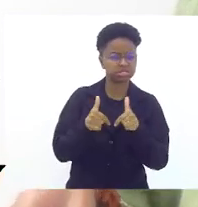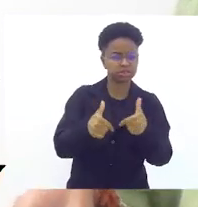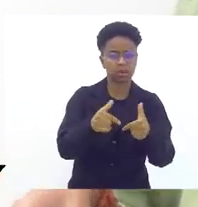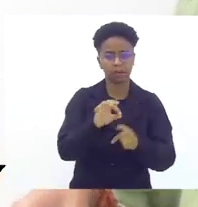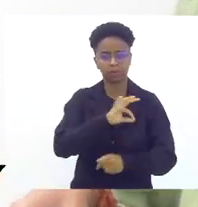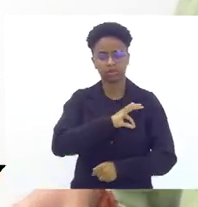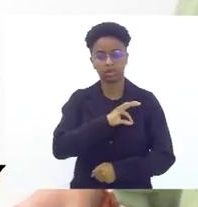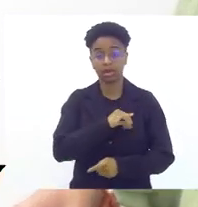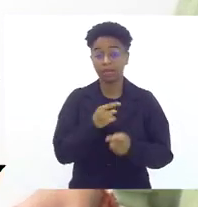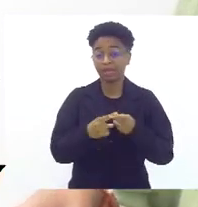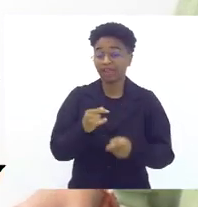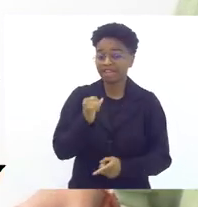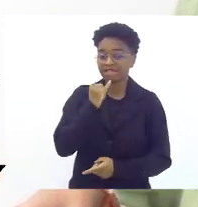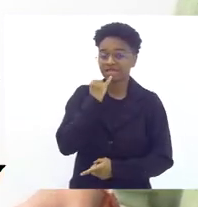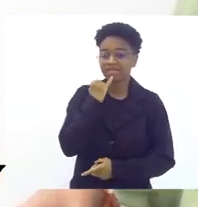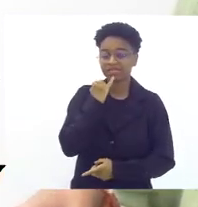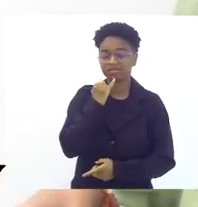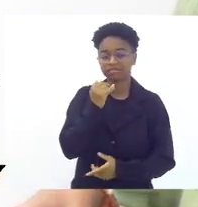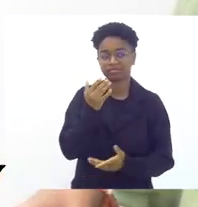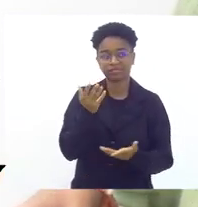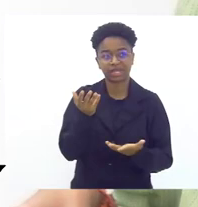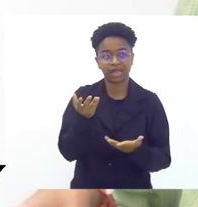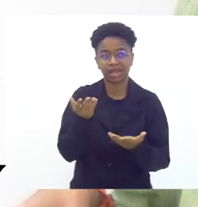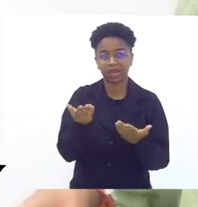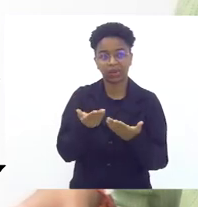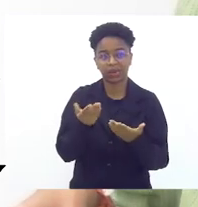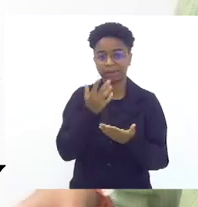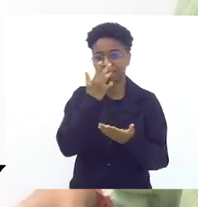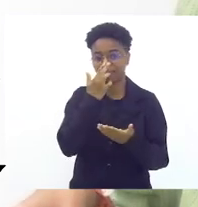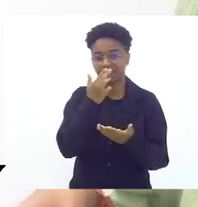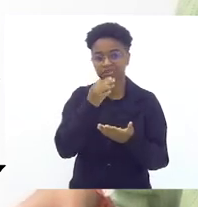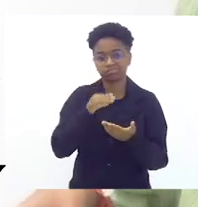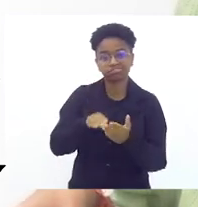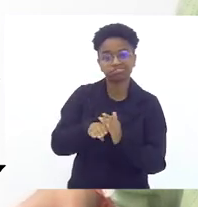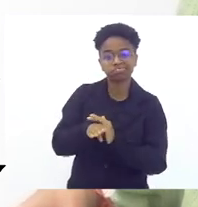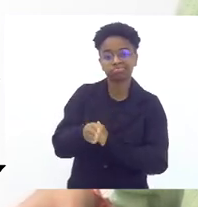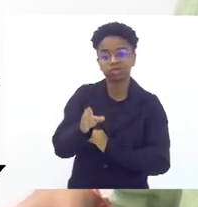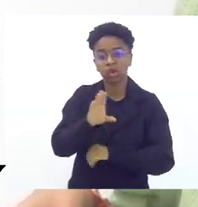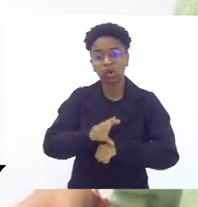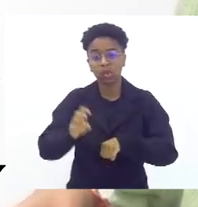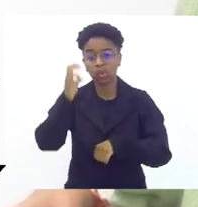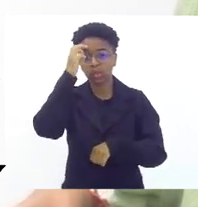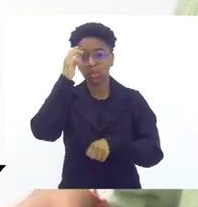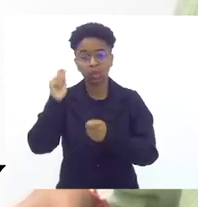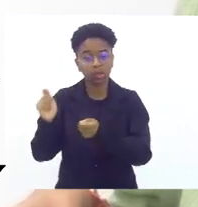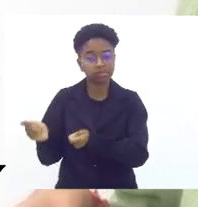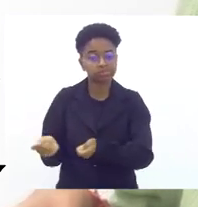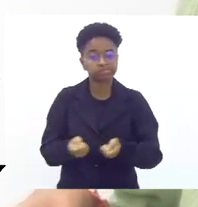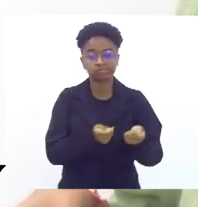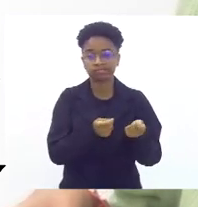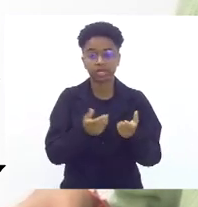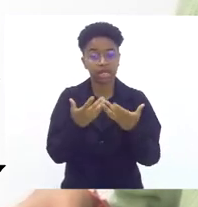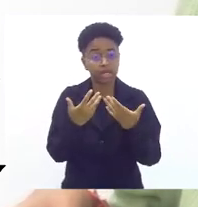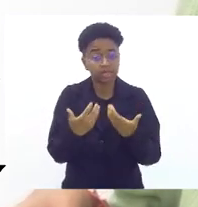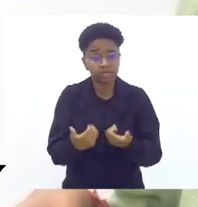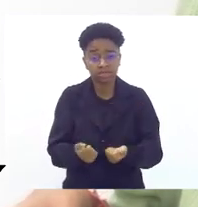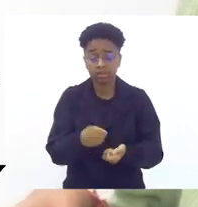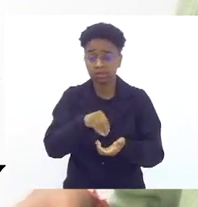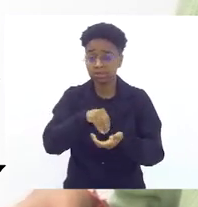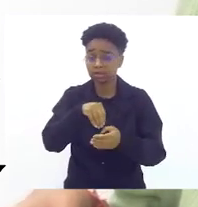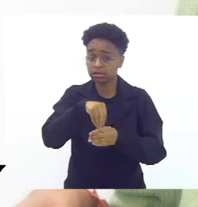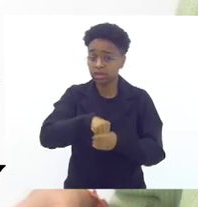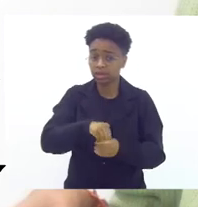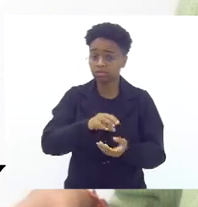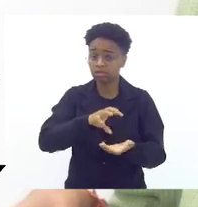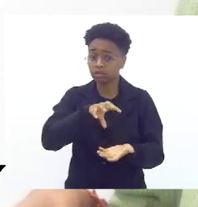infelizmente acabou se tornando uma prática uma cultura admitida nas nossas delegacias